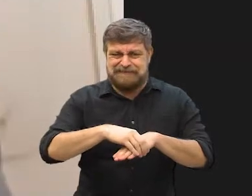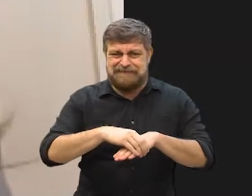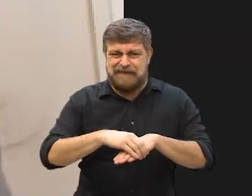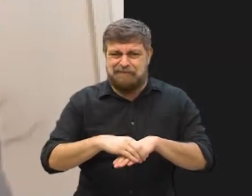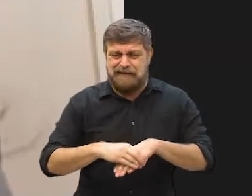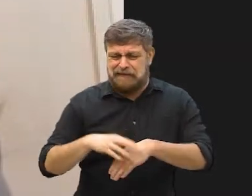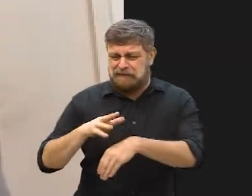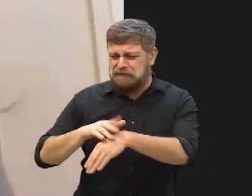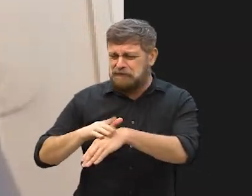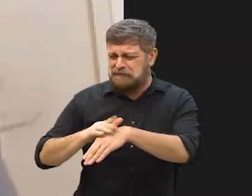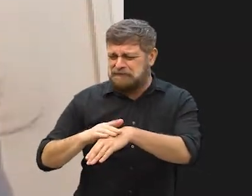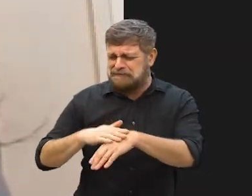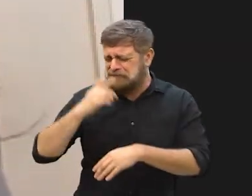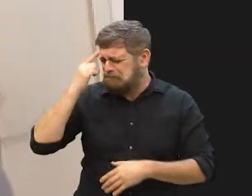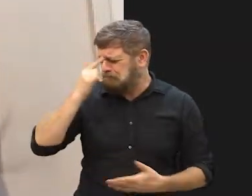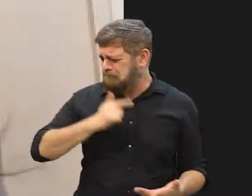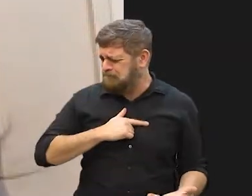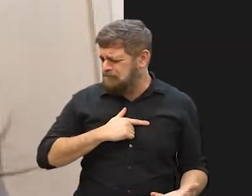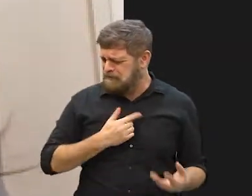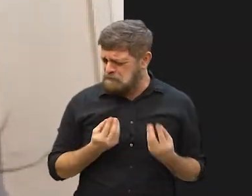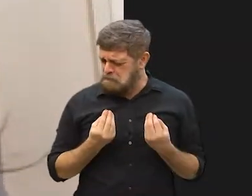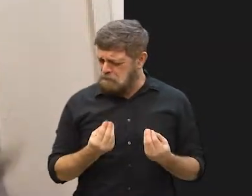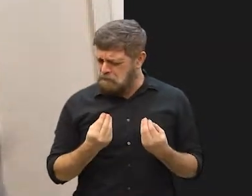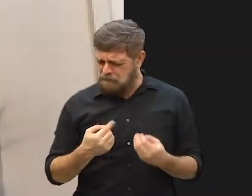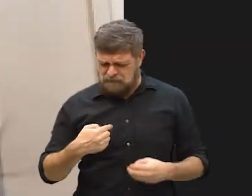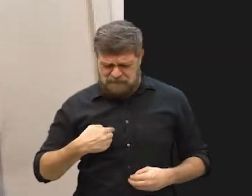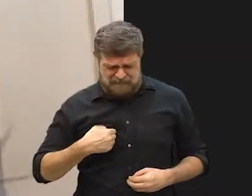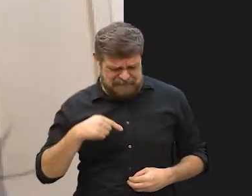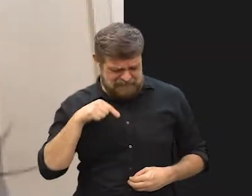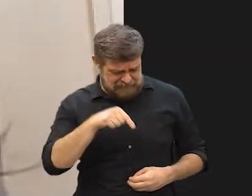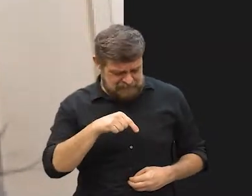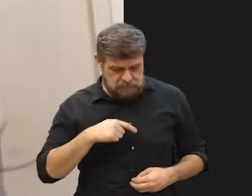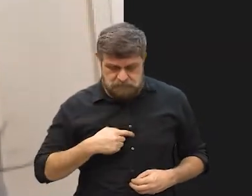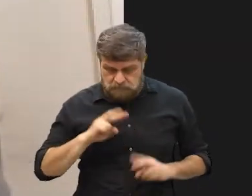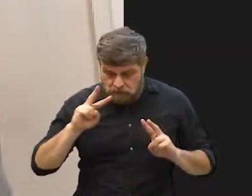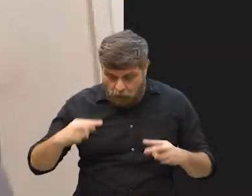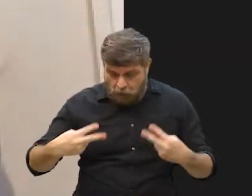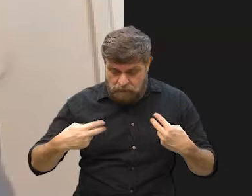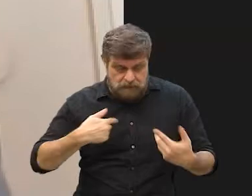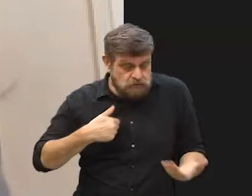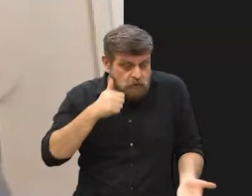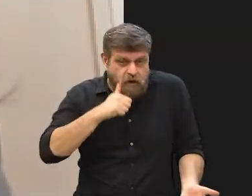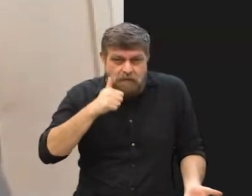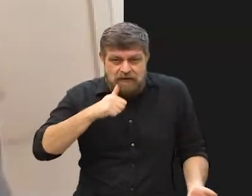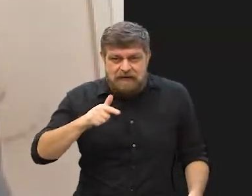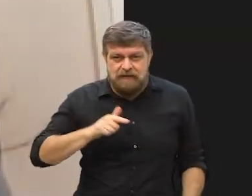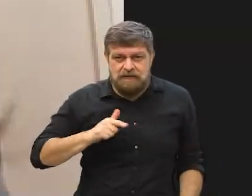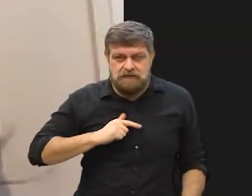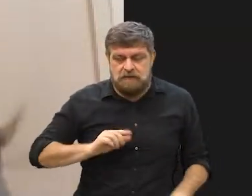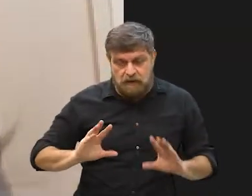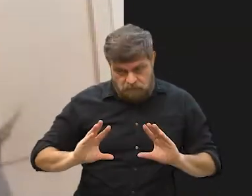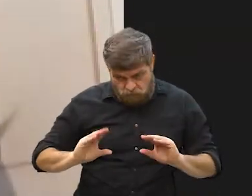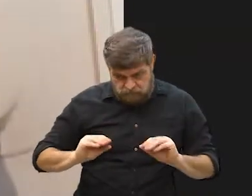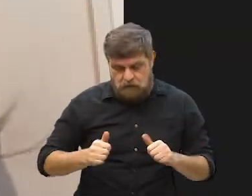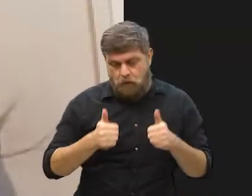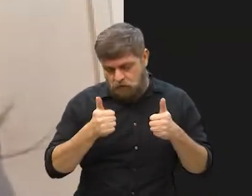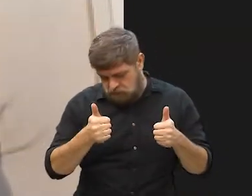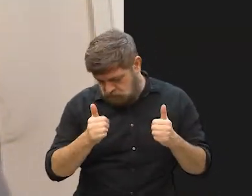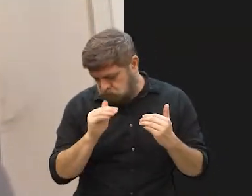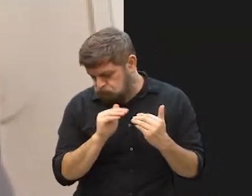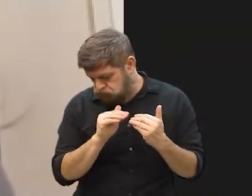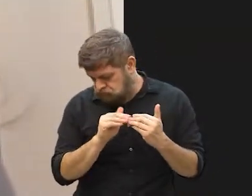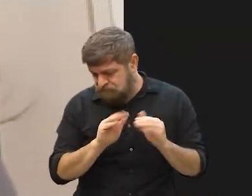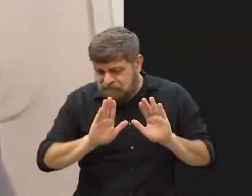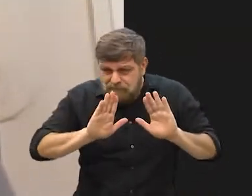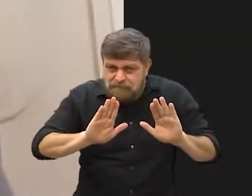feios, mas. E aí, assim, eles não olham para a parte estética, assim, tem que ser confortável. Eu até acho que tem que ser